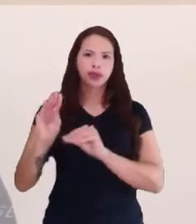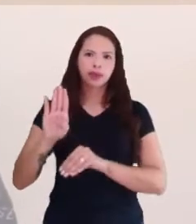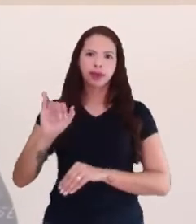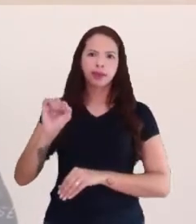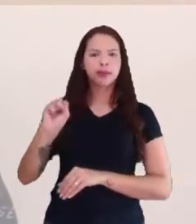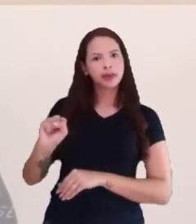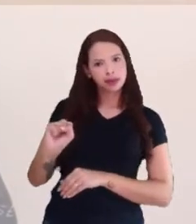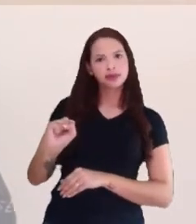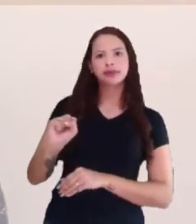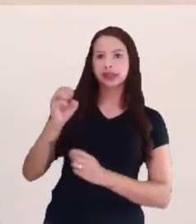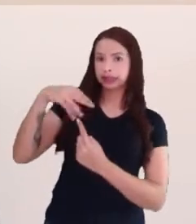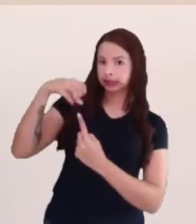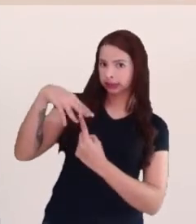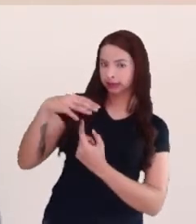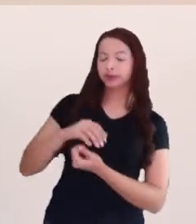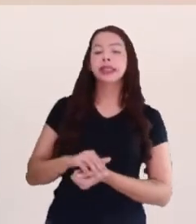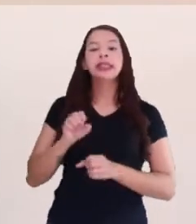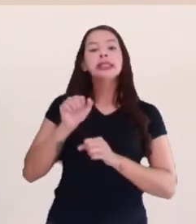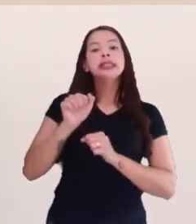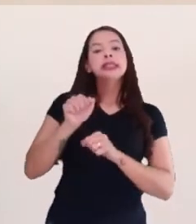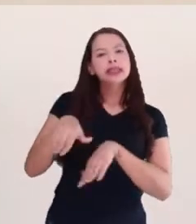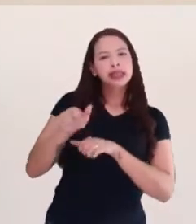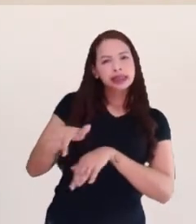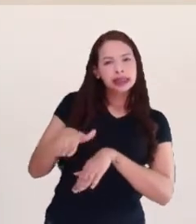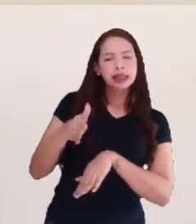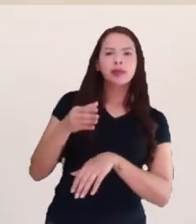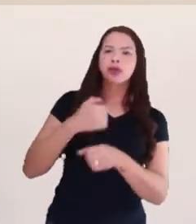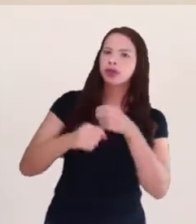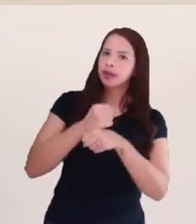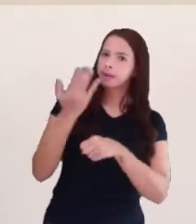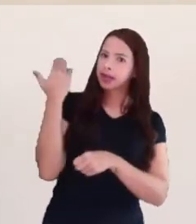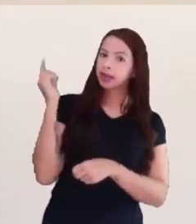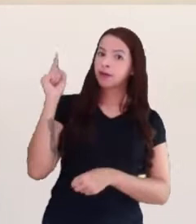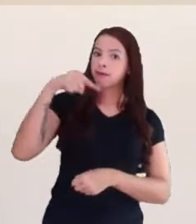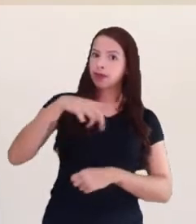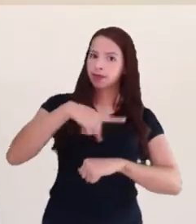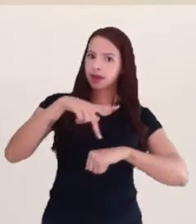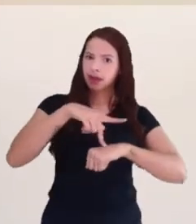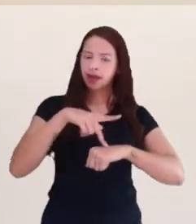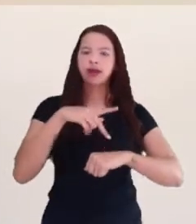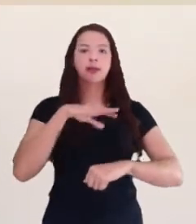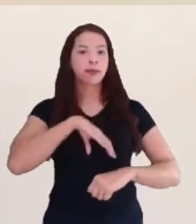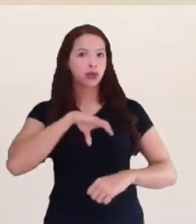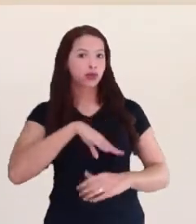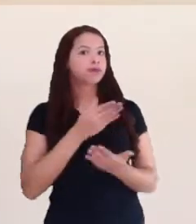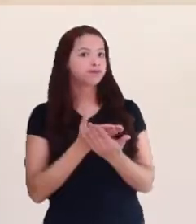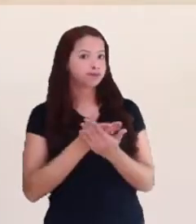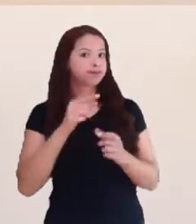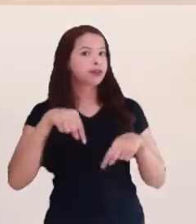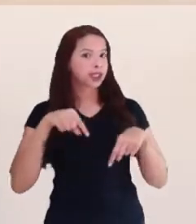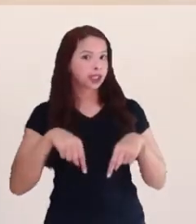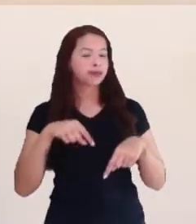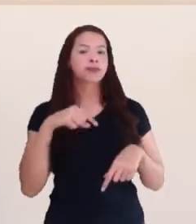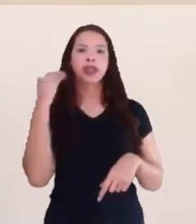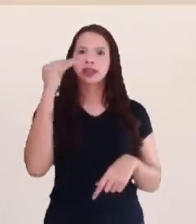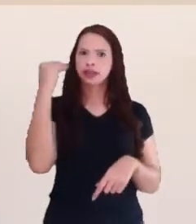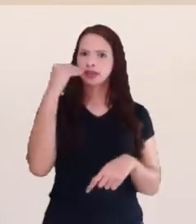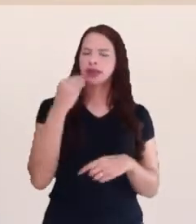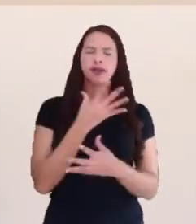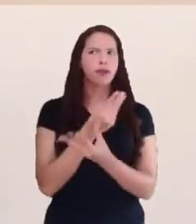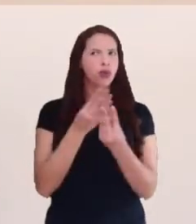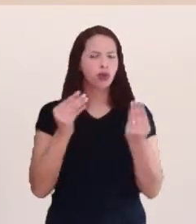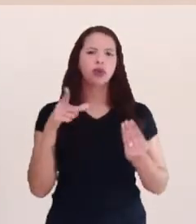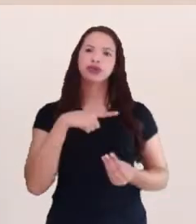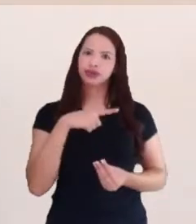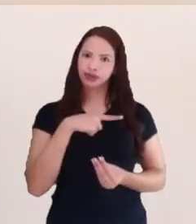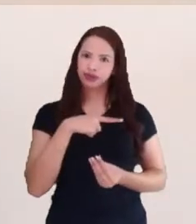do Antônio de Jesus. E em setembro do ano passado eu vim fazer intercâmbio aqui em Portugal, onde eu tive várias experiências, né? E uma delas foi em um congresso